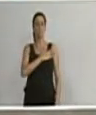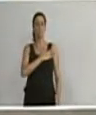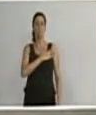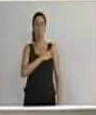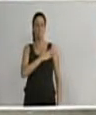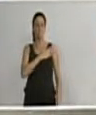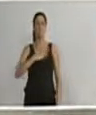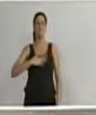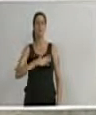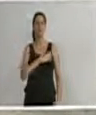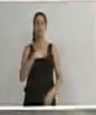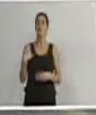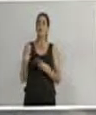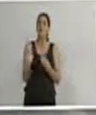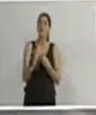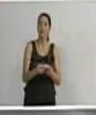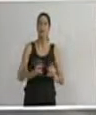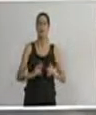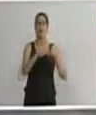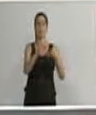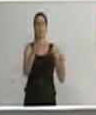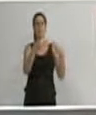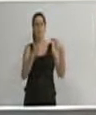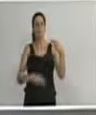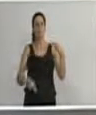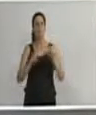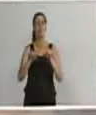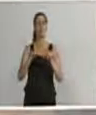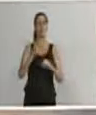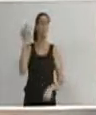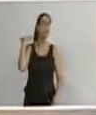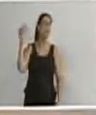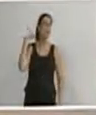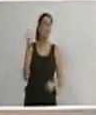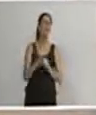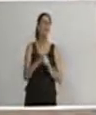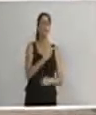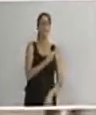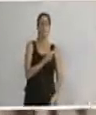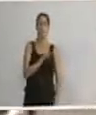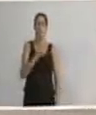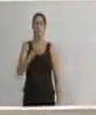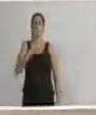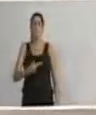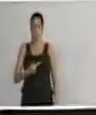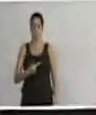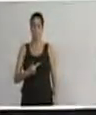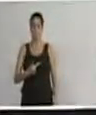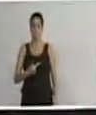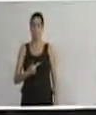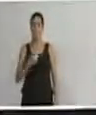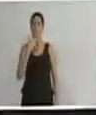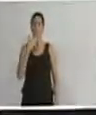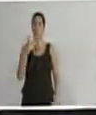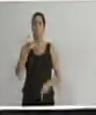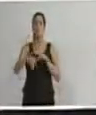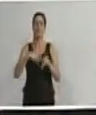Napoleão Bernardes, entregou, já foi um pedido desde 2012 ao anterior prefeito municipal, no sentido de